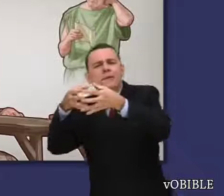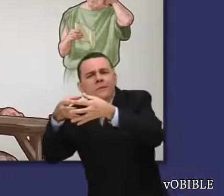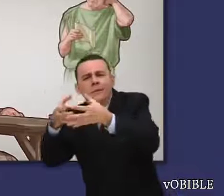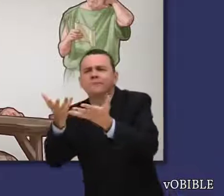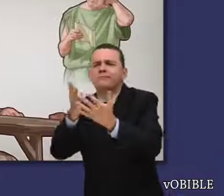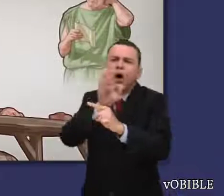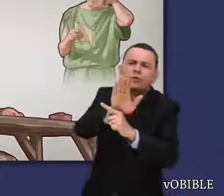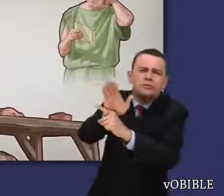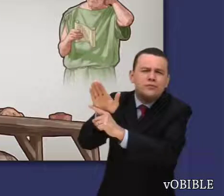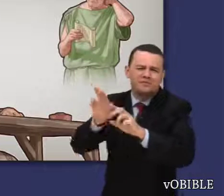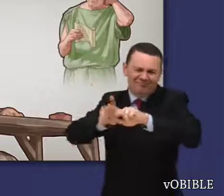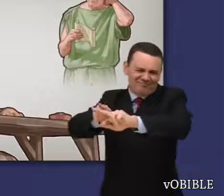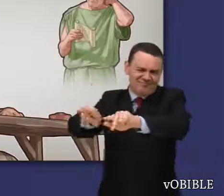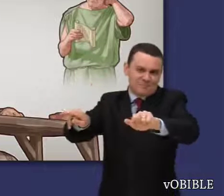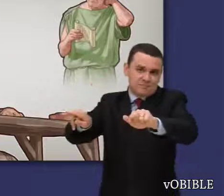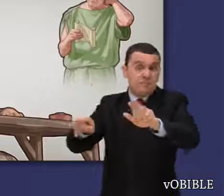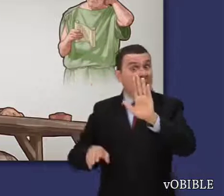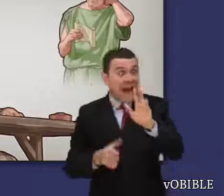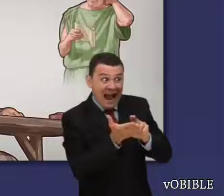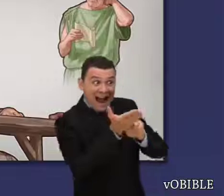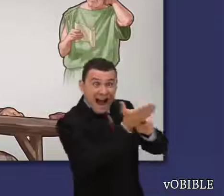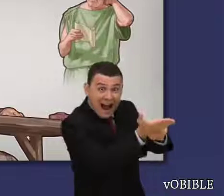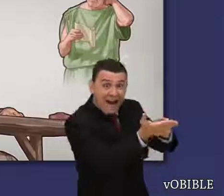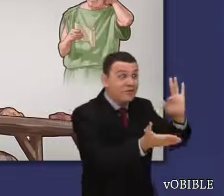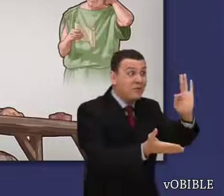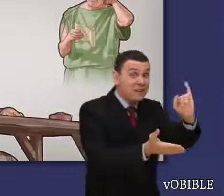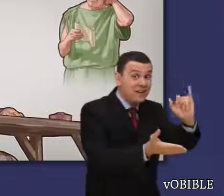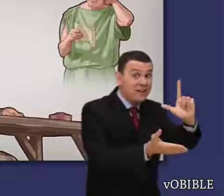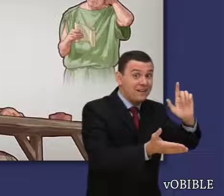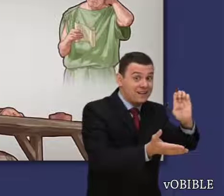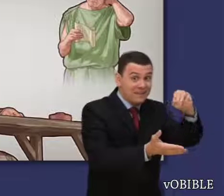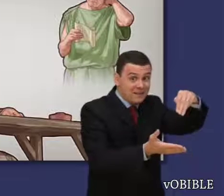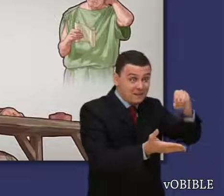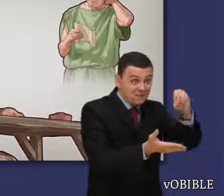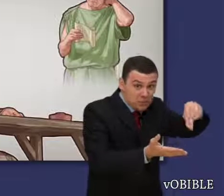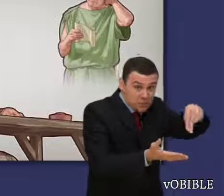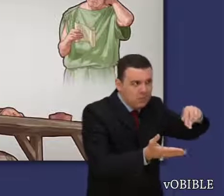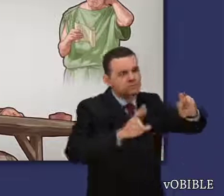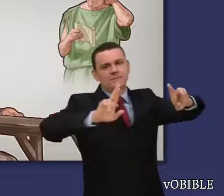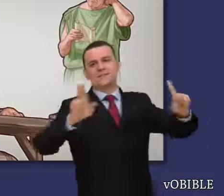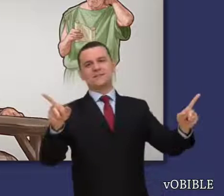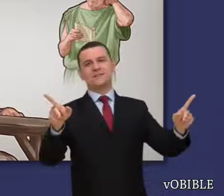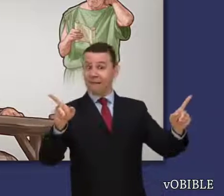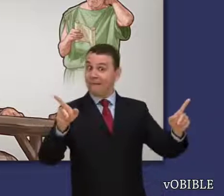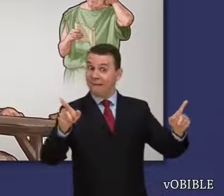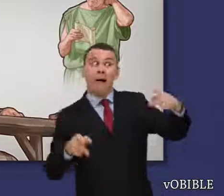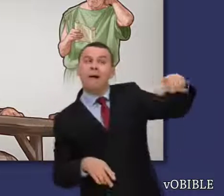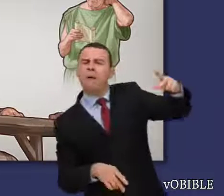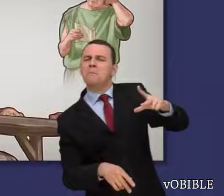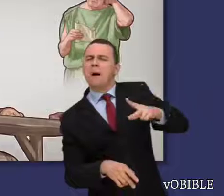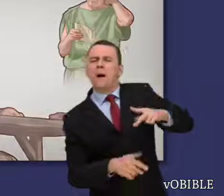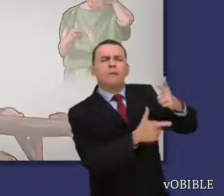assunto pessoal. Nessa carta, Paulo pede para Filémon ver Onésimo com outros olhos, como um escravo